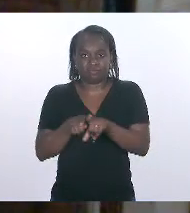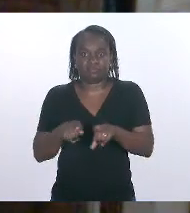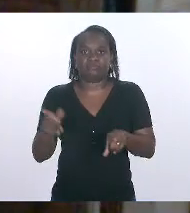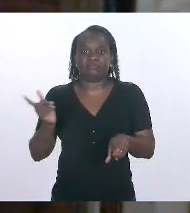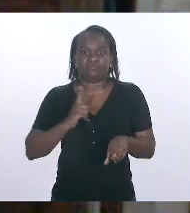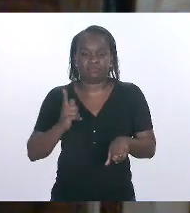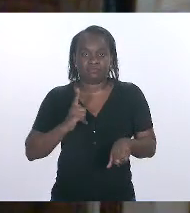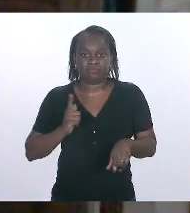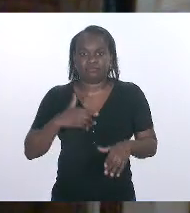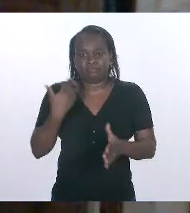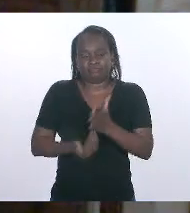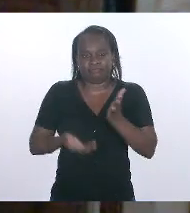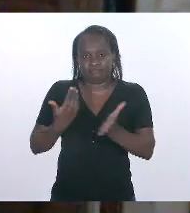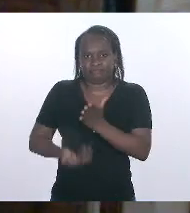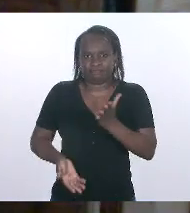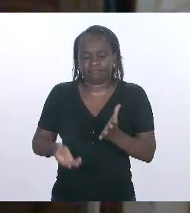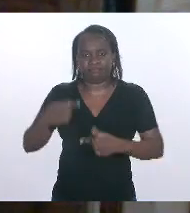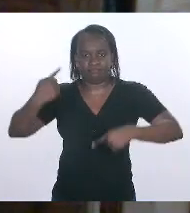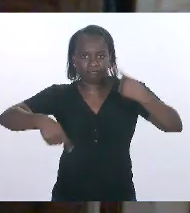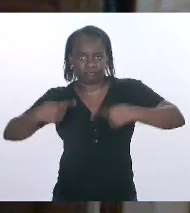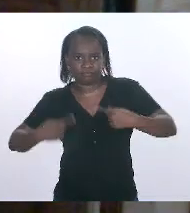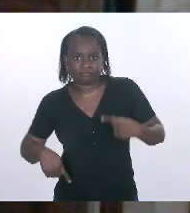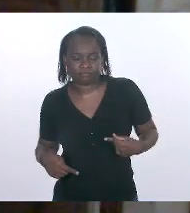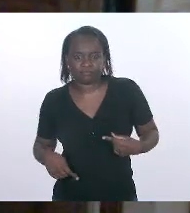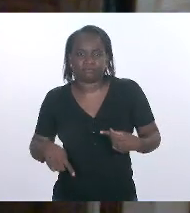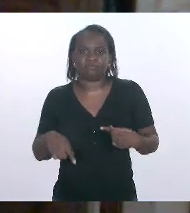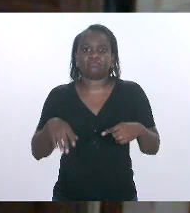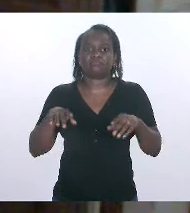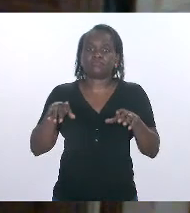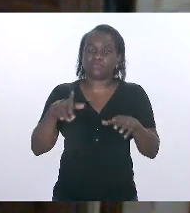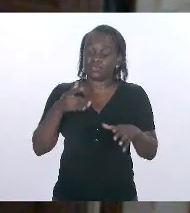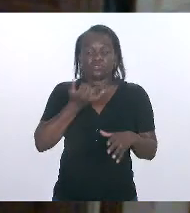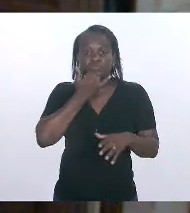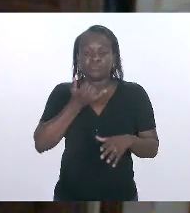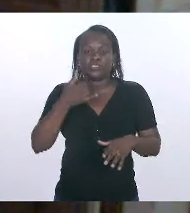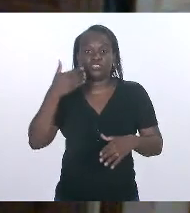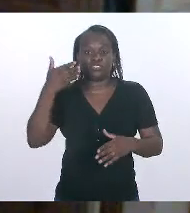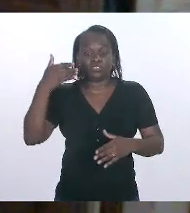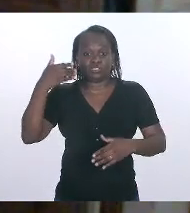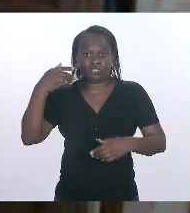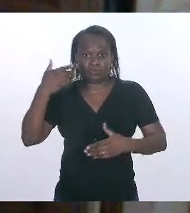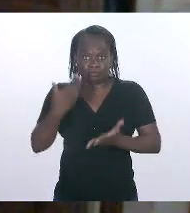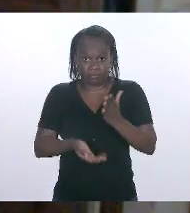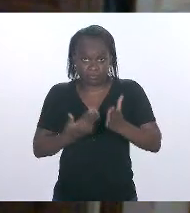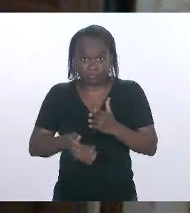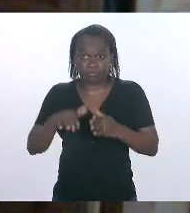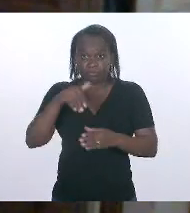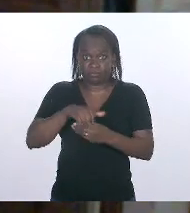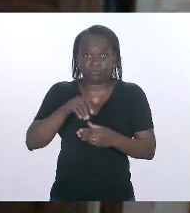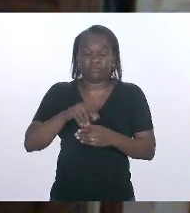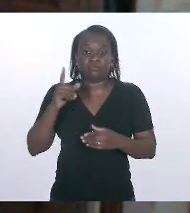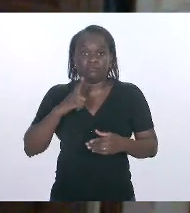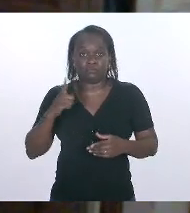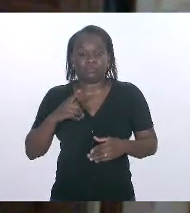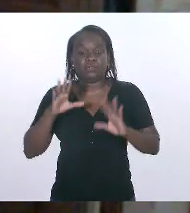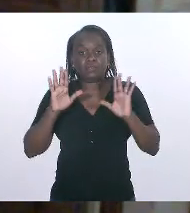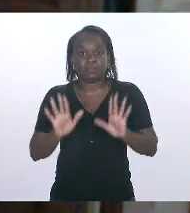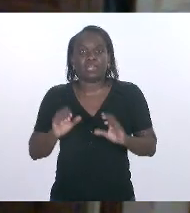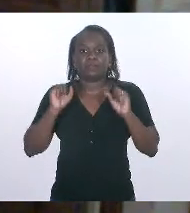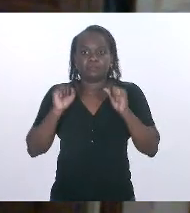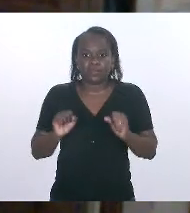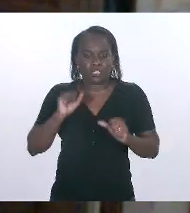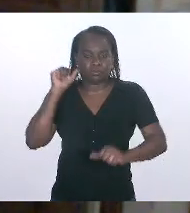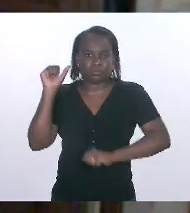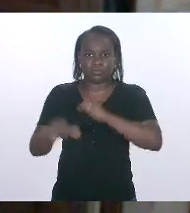tem derrotas políticas, derrotas eleitorais, mas que podem